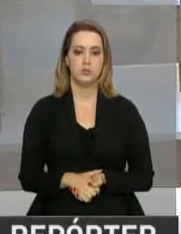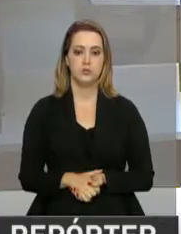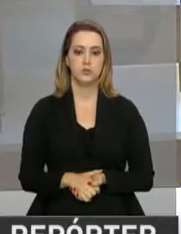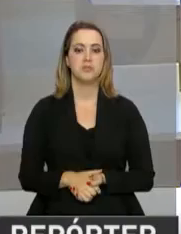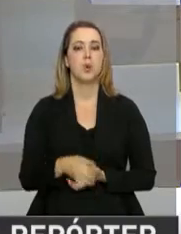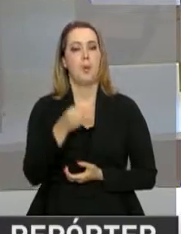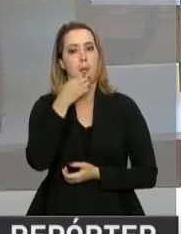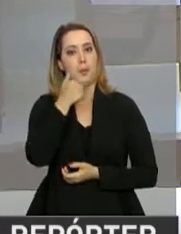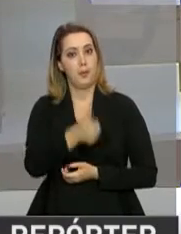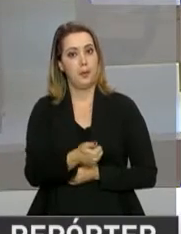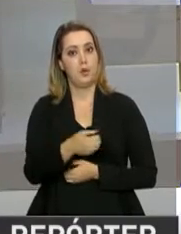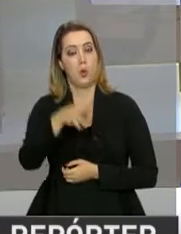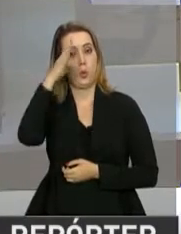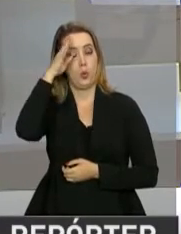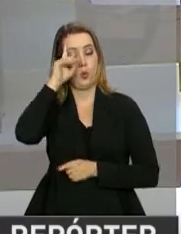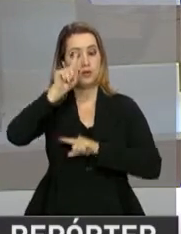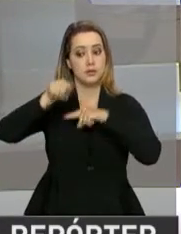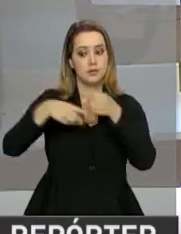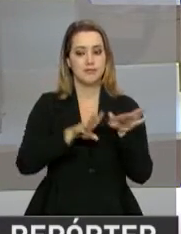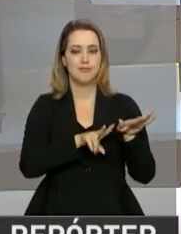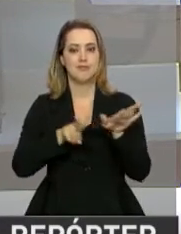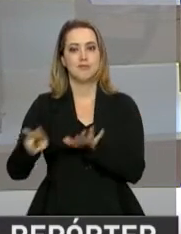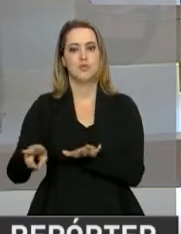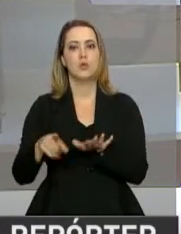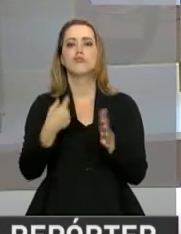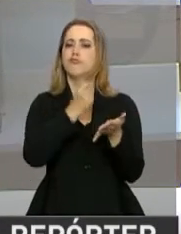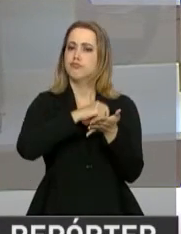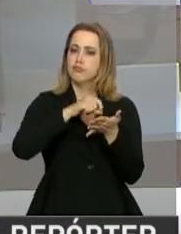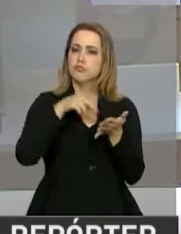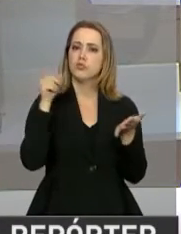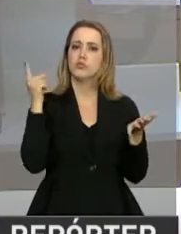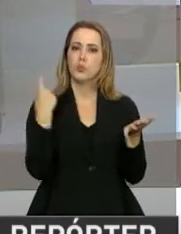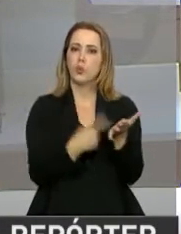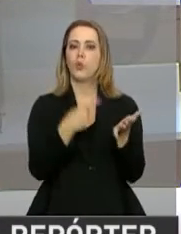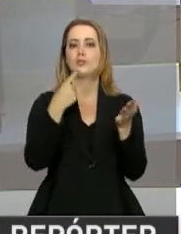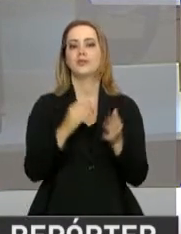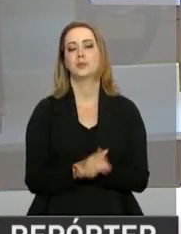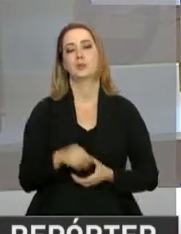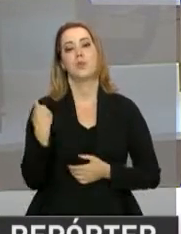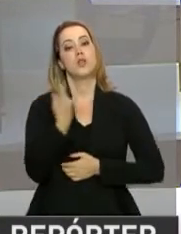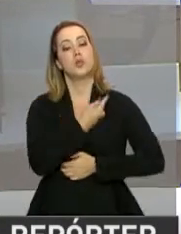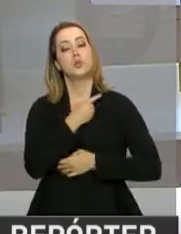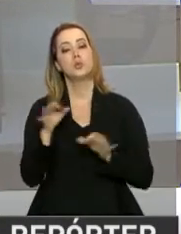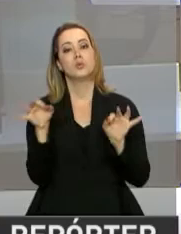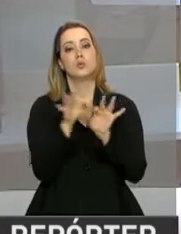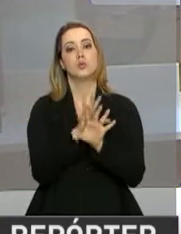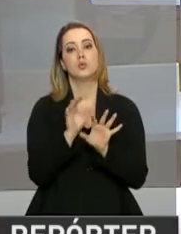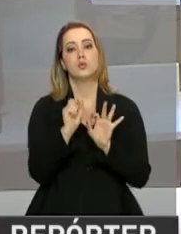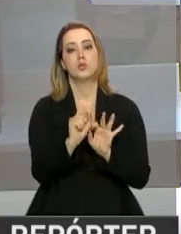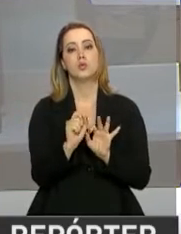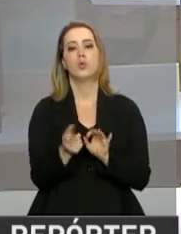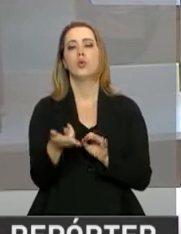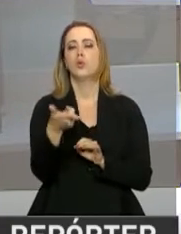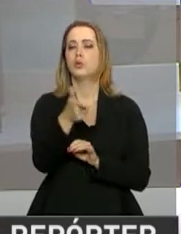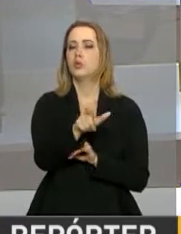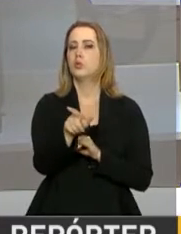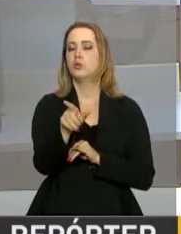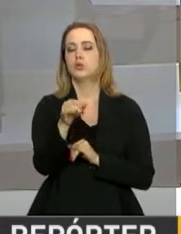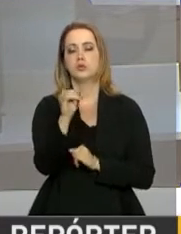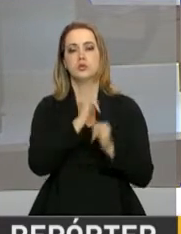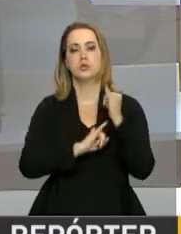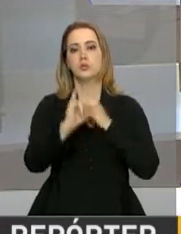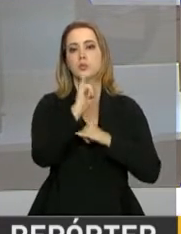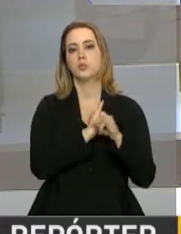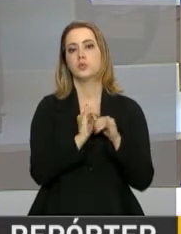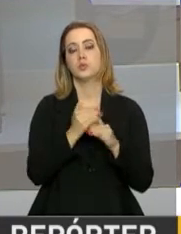Vale a pena, né? A partir de quarta-feira da semana que vem, anote na agenda. Bom, nós ficamos por aqui, voltamos a qualquer momento com outras